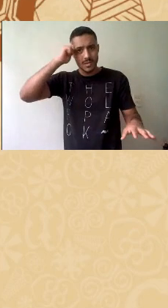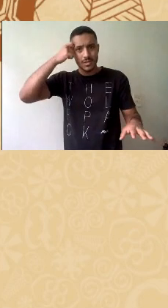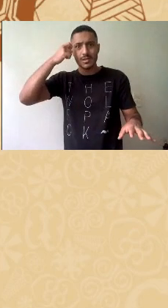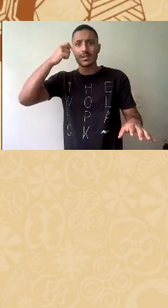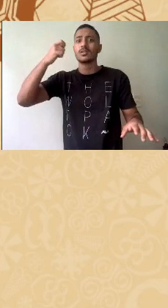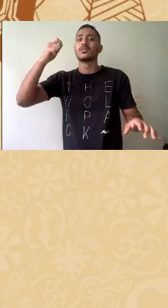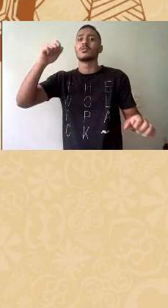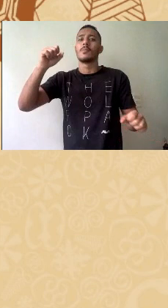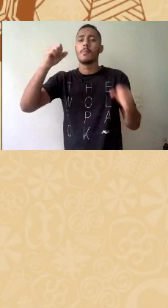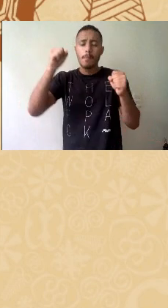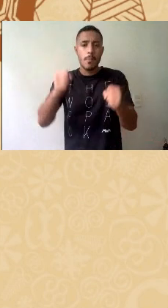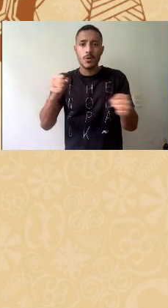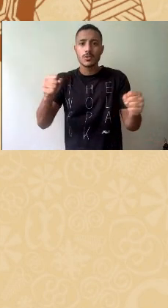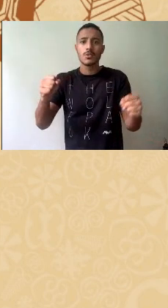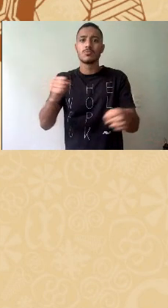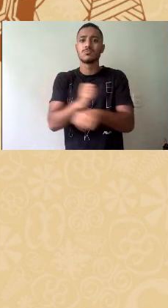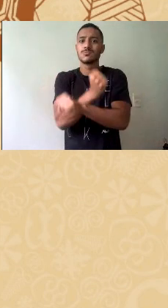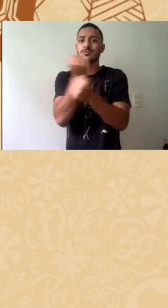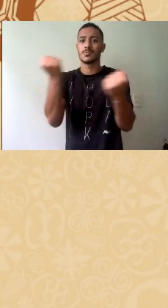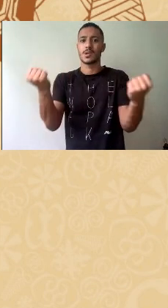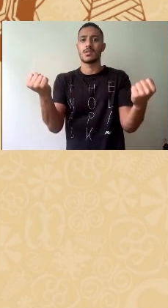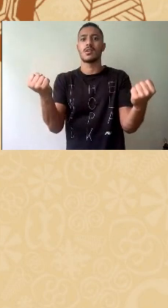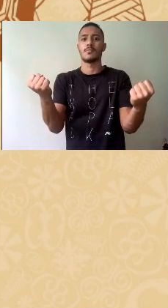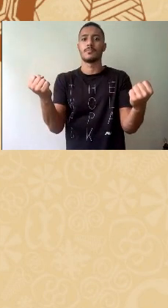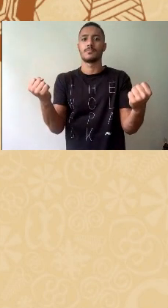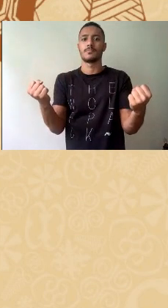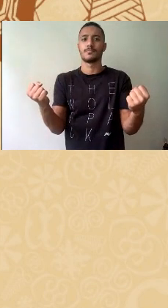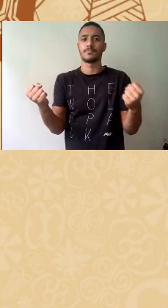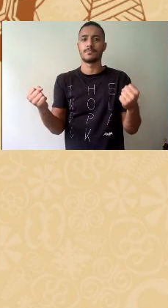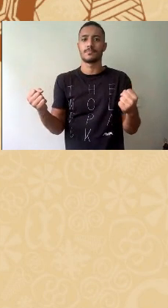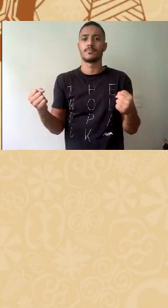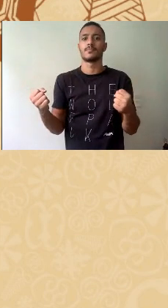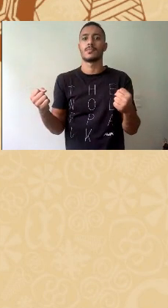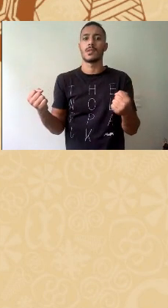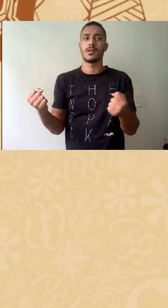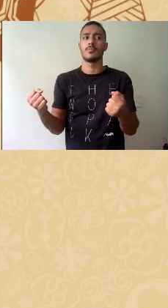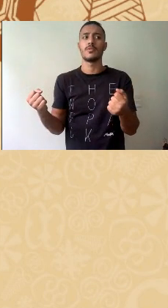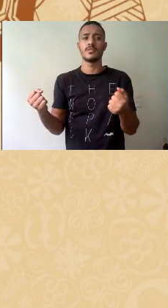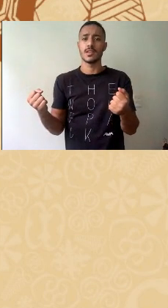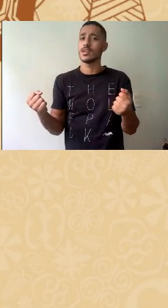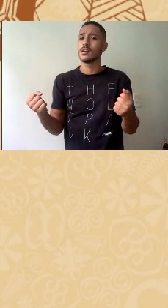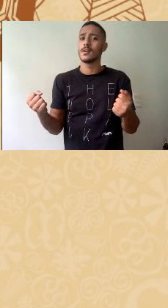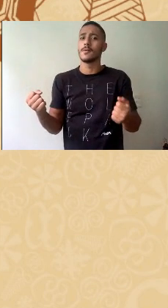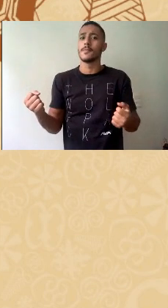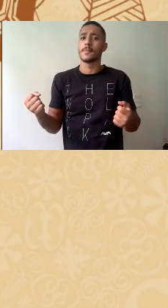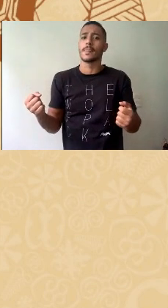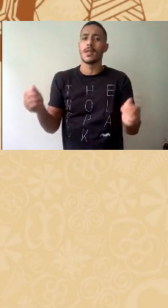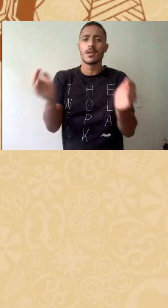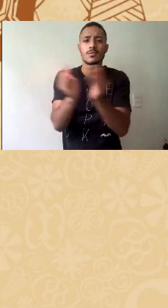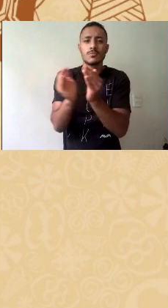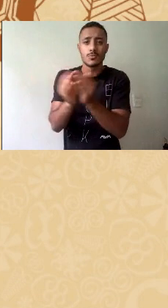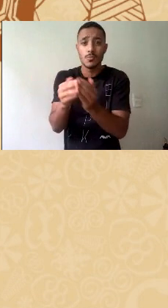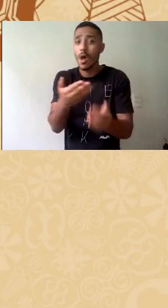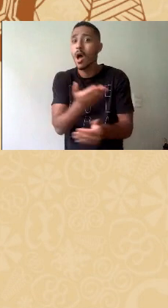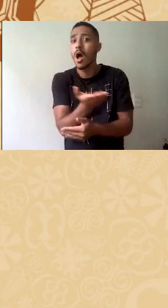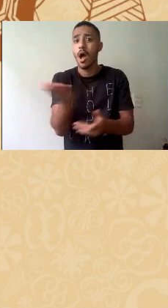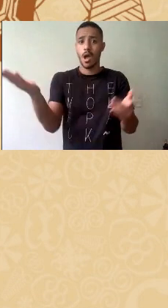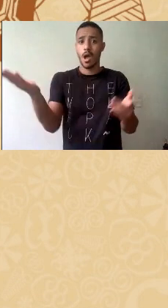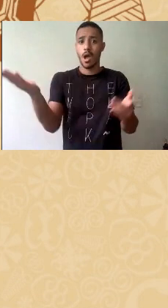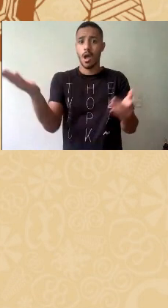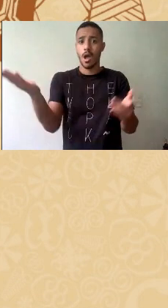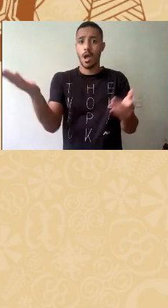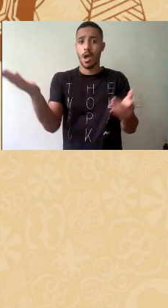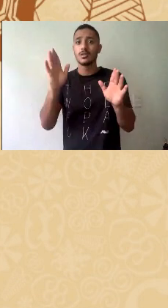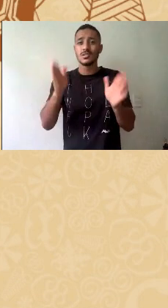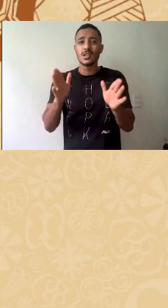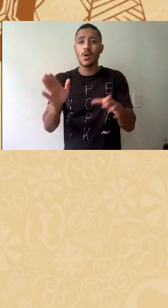O que eu sinto, eu não quero me estender muito, o que eu sinto é que este grupo já é um amparo,